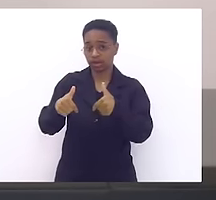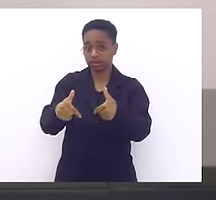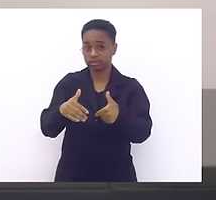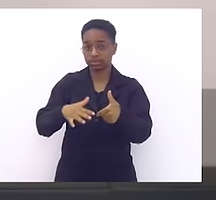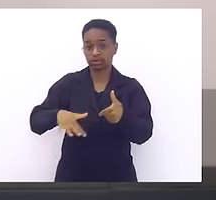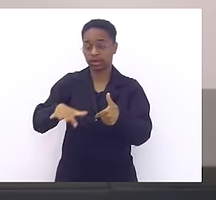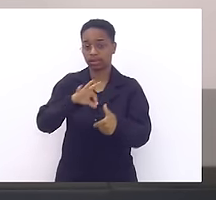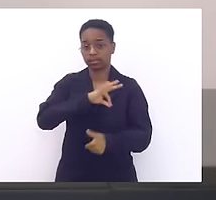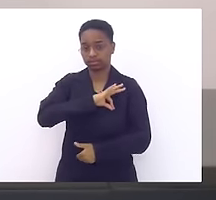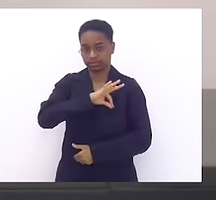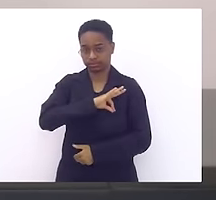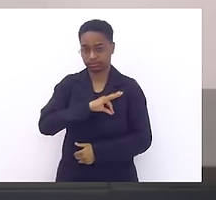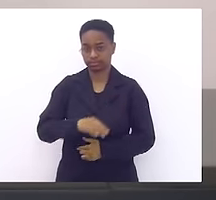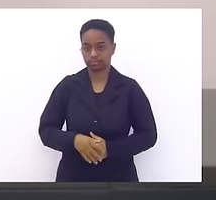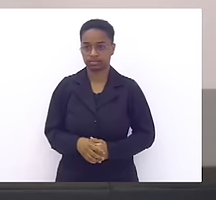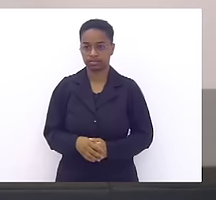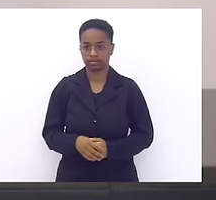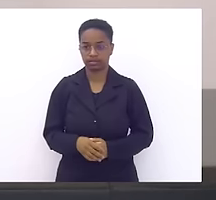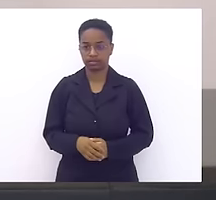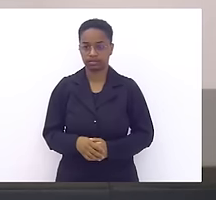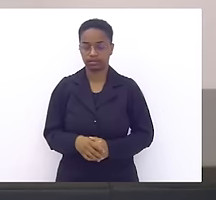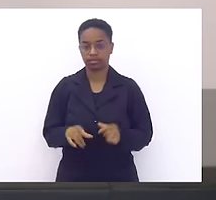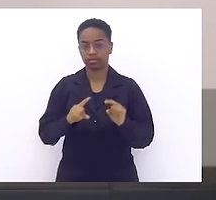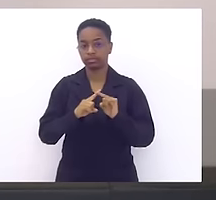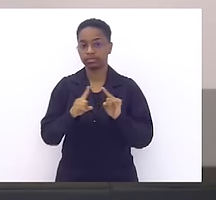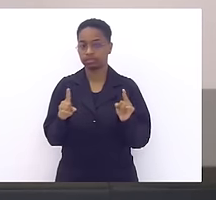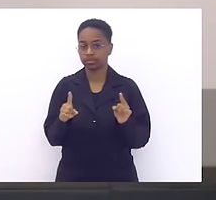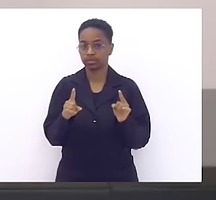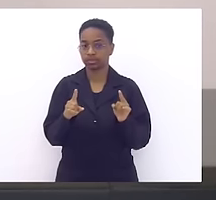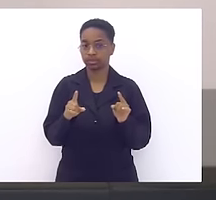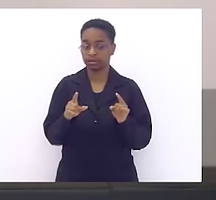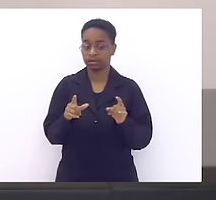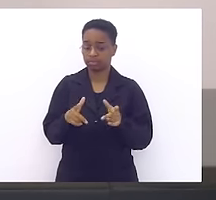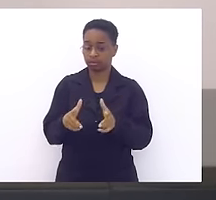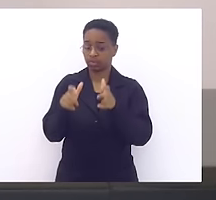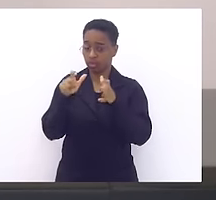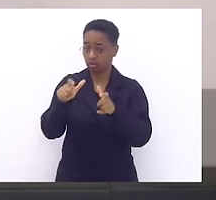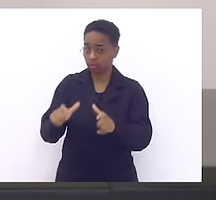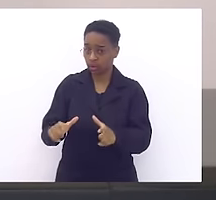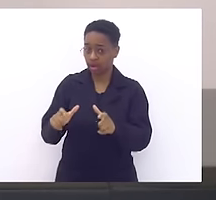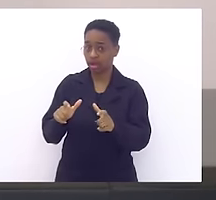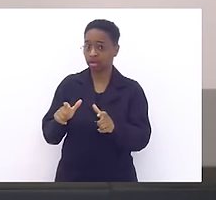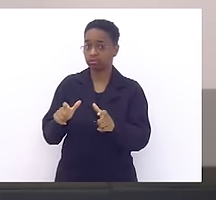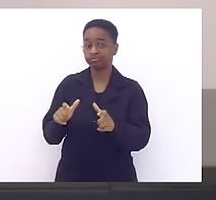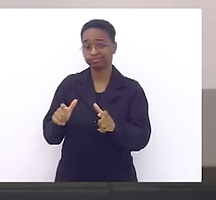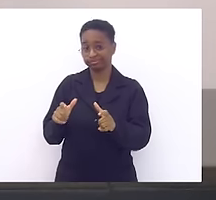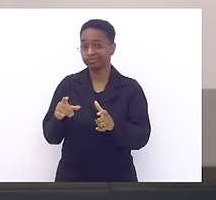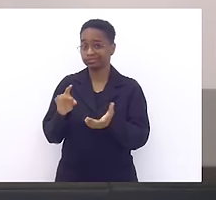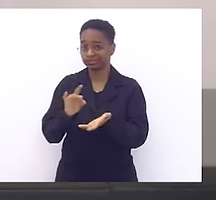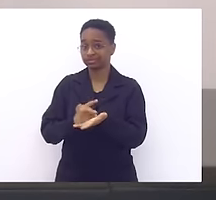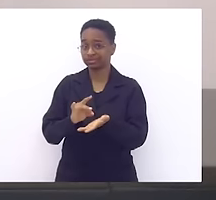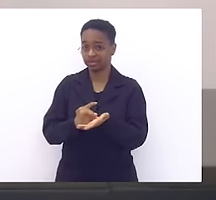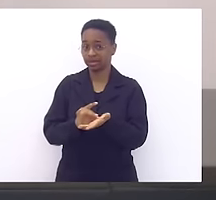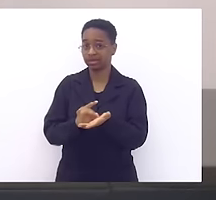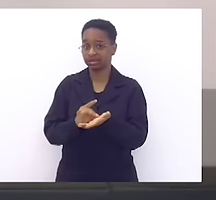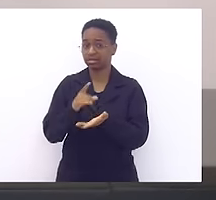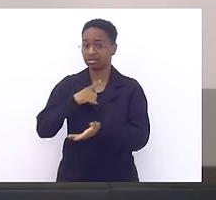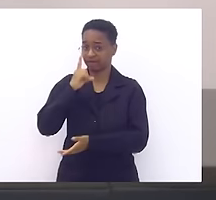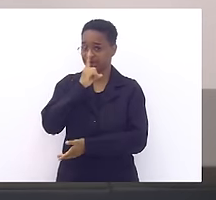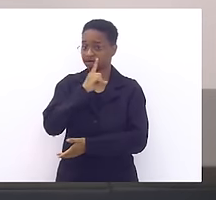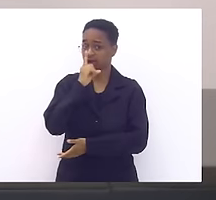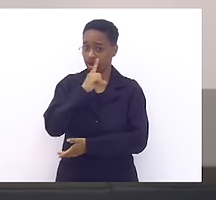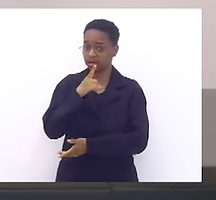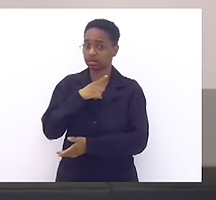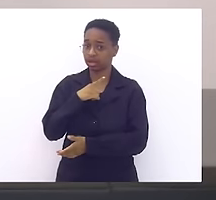cunho policial no entanto procedendo em bloco A gente verificou o objectivamente que tinha excessos